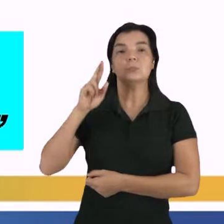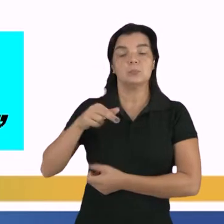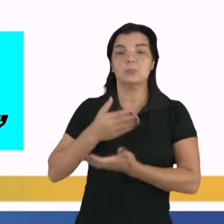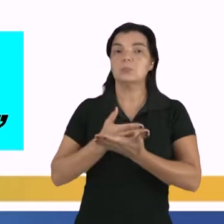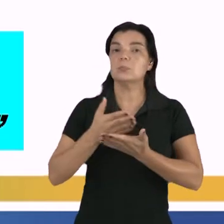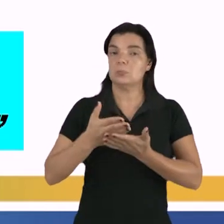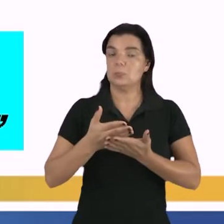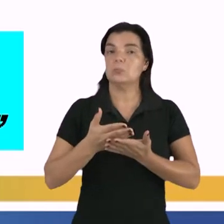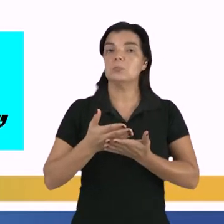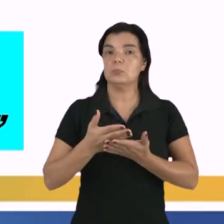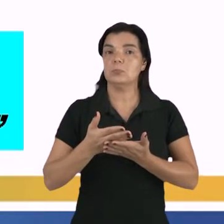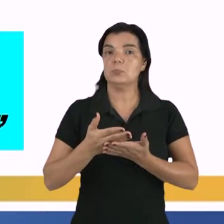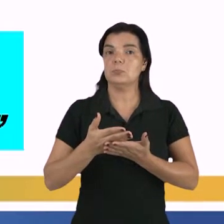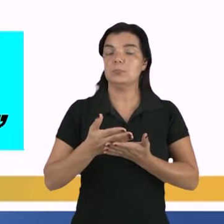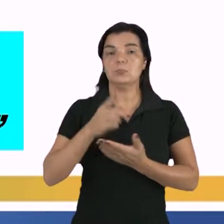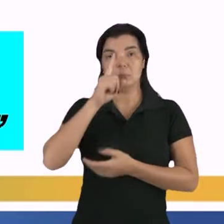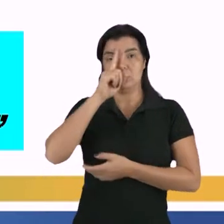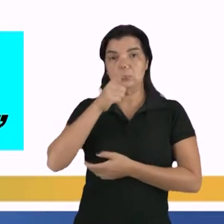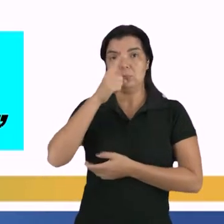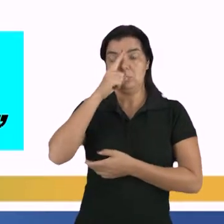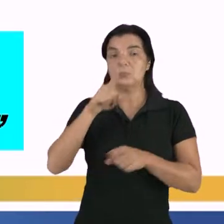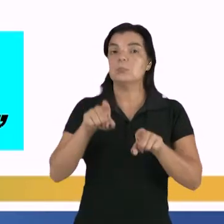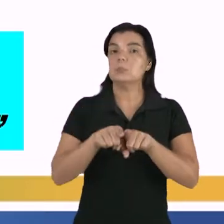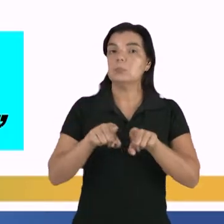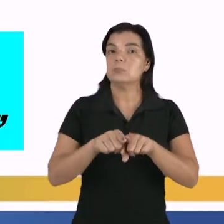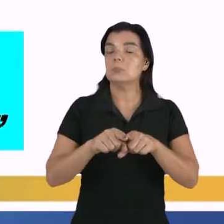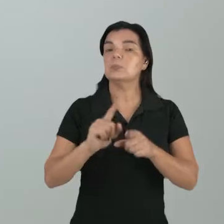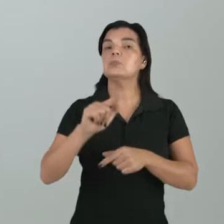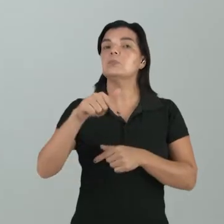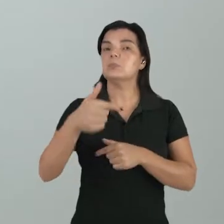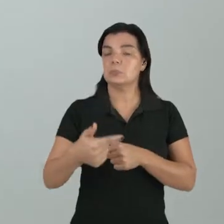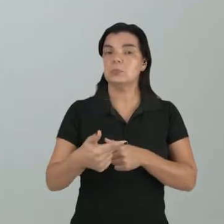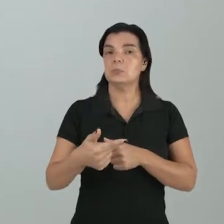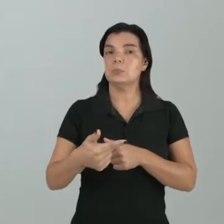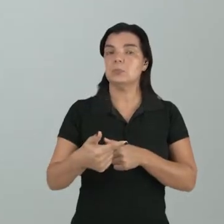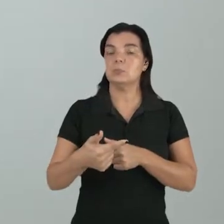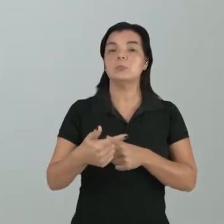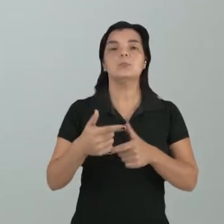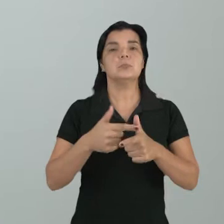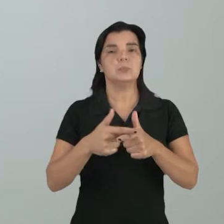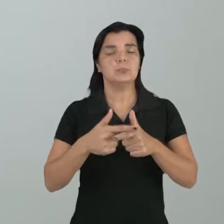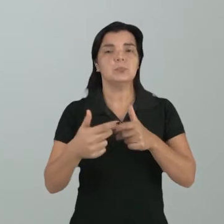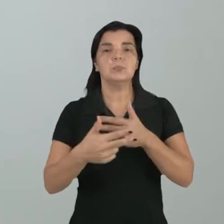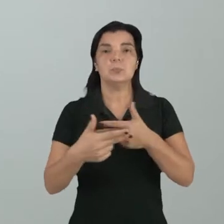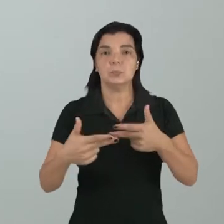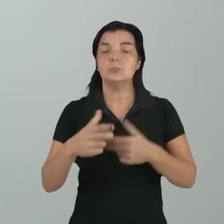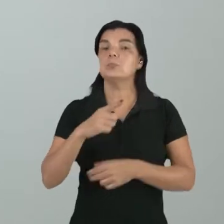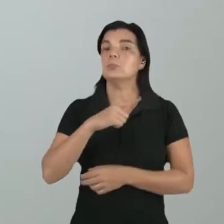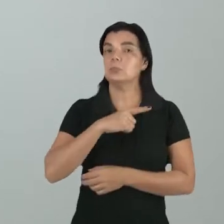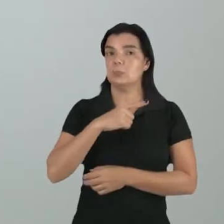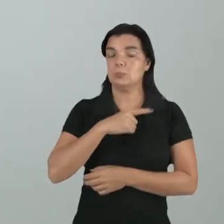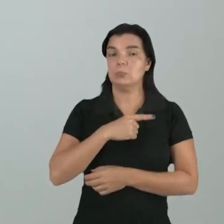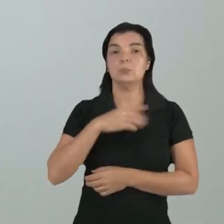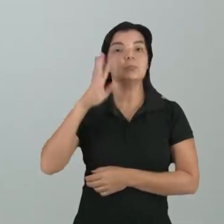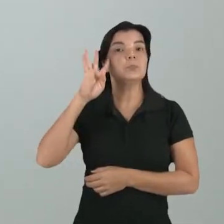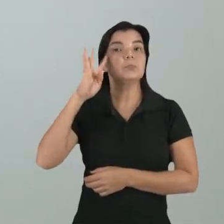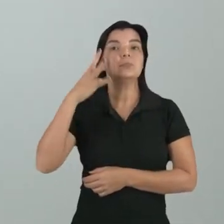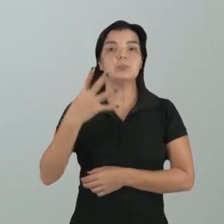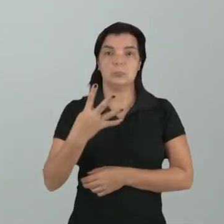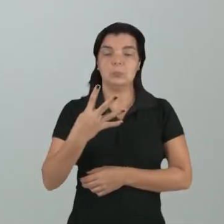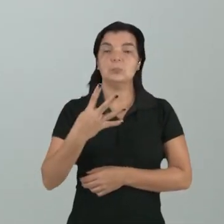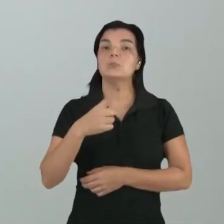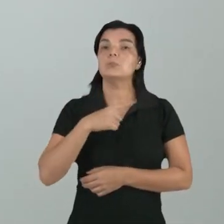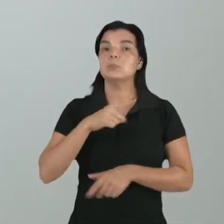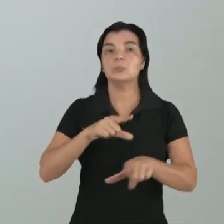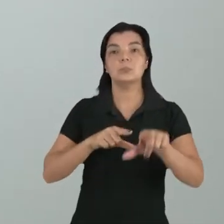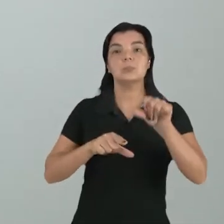há um princípio, é um imperativo categórico. E diante de alguns dilemas morais, onde eu tenho que decidir, eu tenho